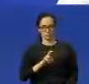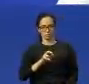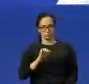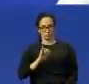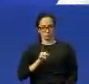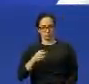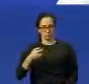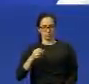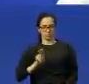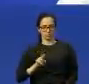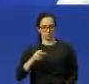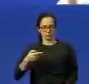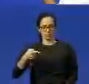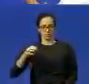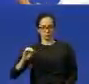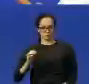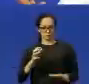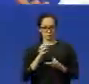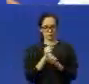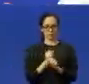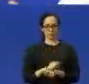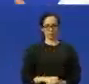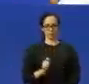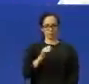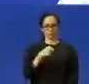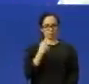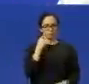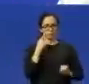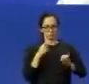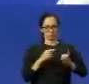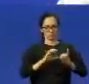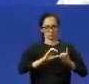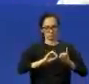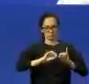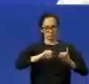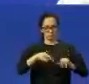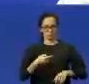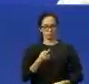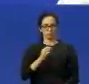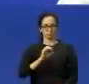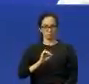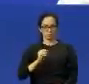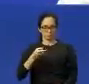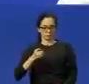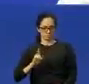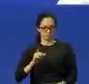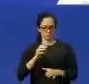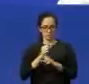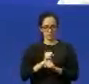nós temos de 10.000 volts, e 0,01, Rzinho é de